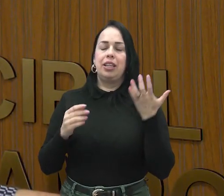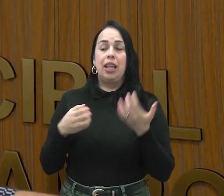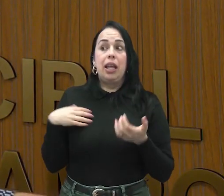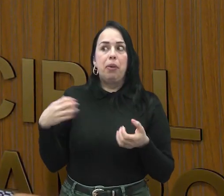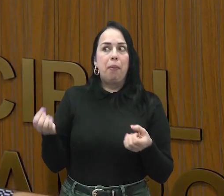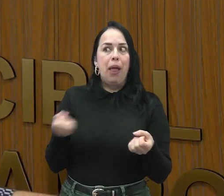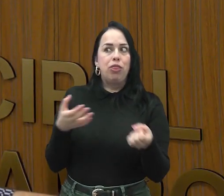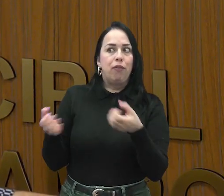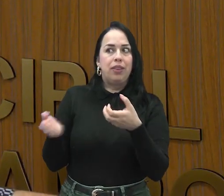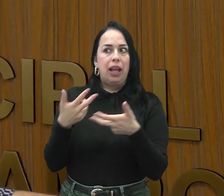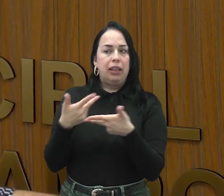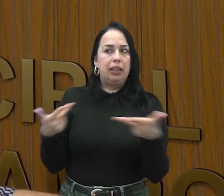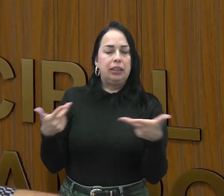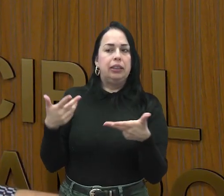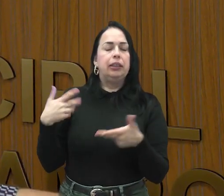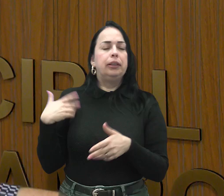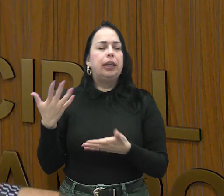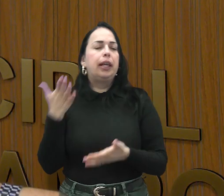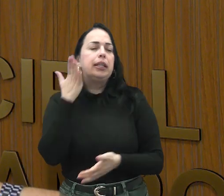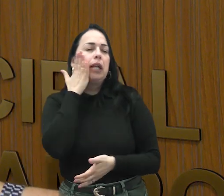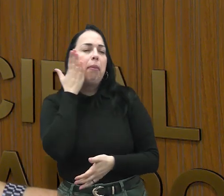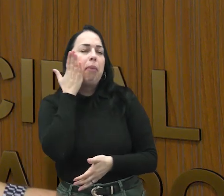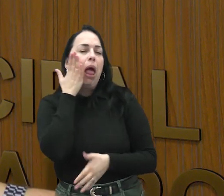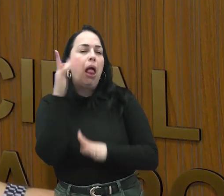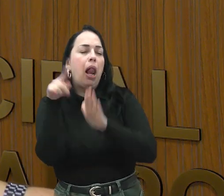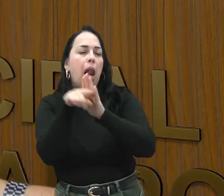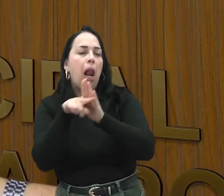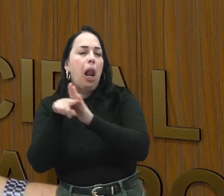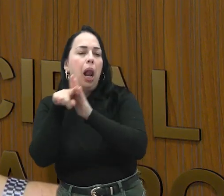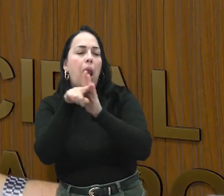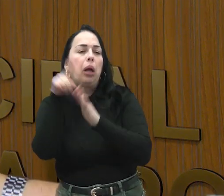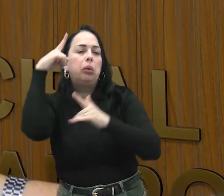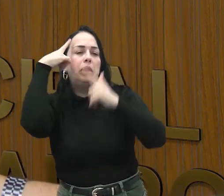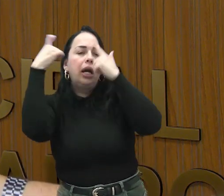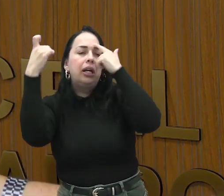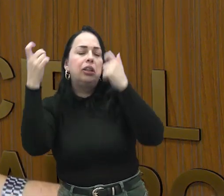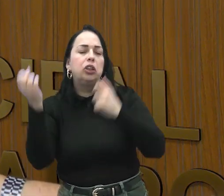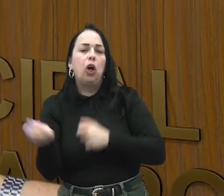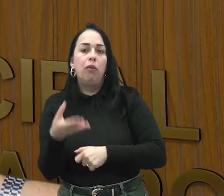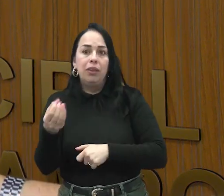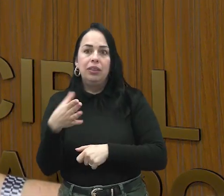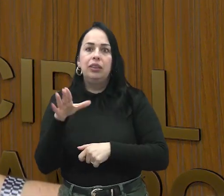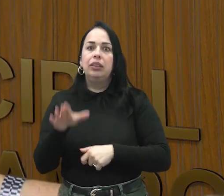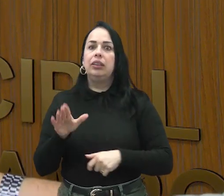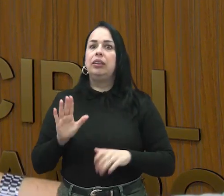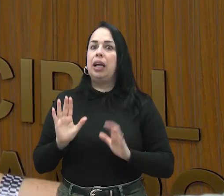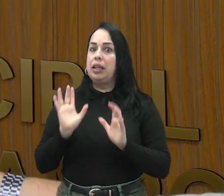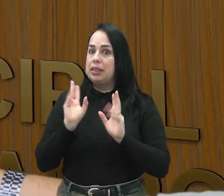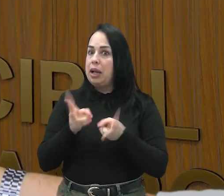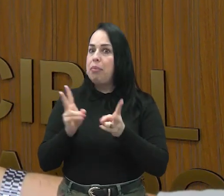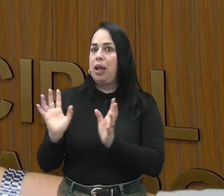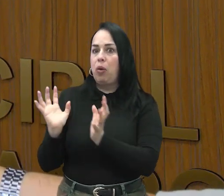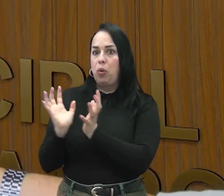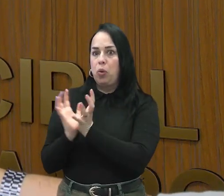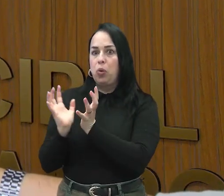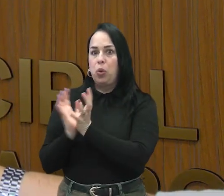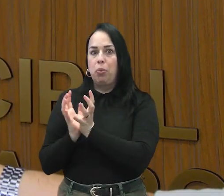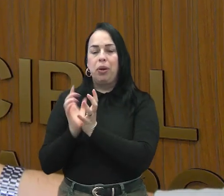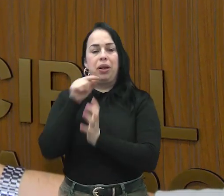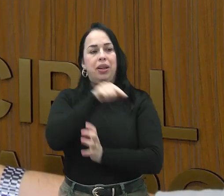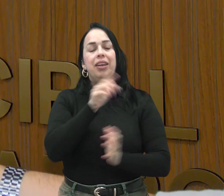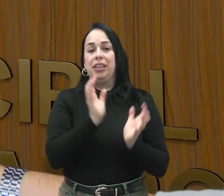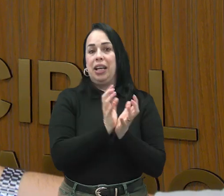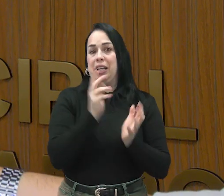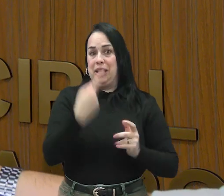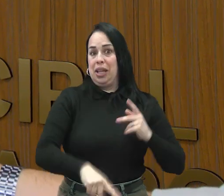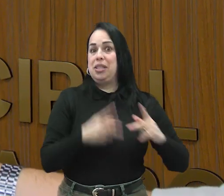alguma coisa nova que você quer investigar também, no sentido de trazer ideias novas para São José dos Campos, sempre tem uma comissão